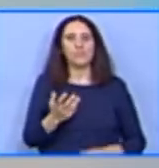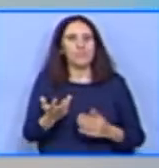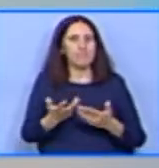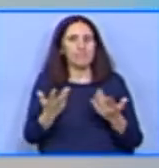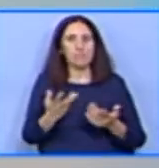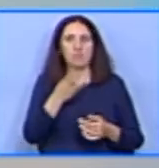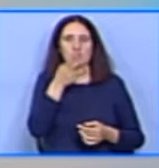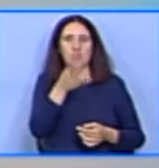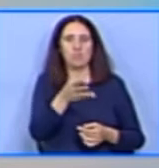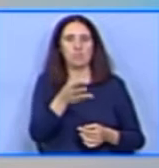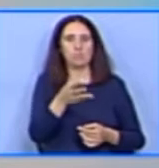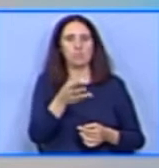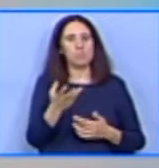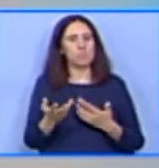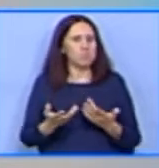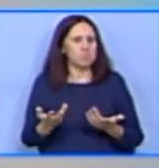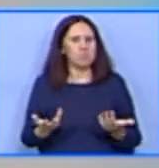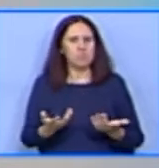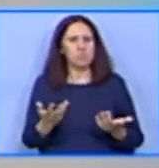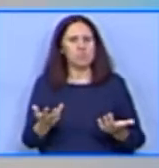eu diria, de